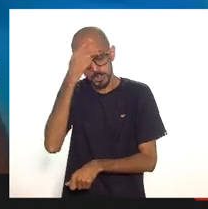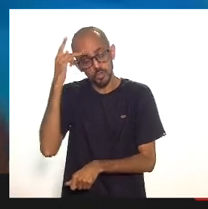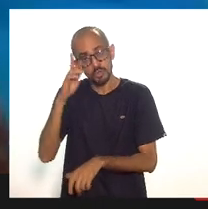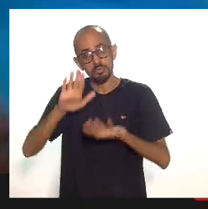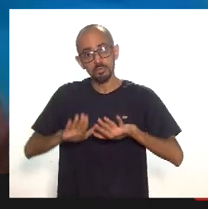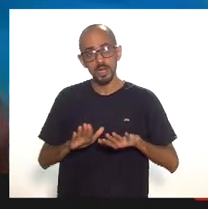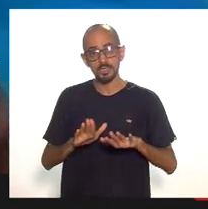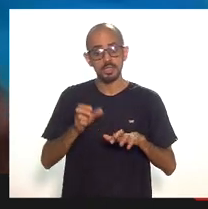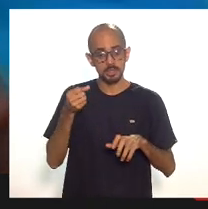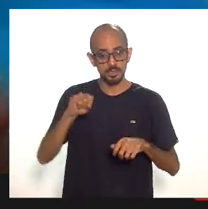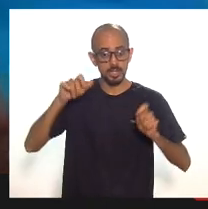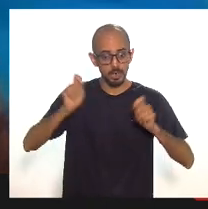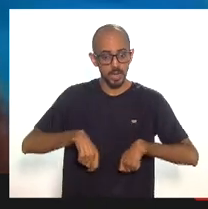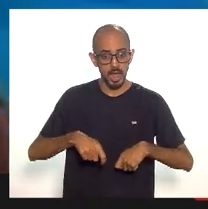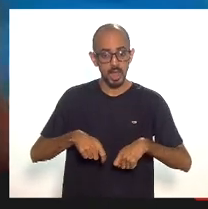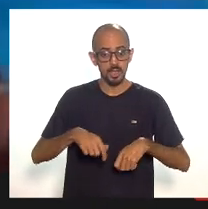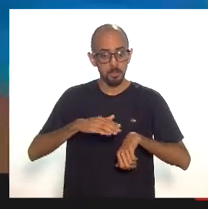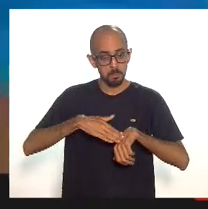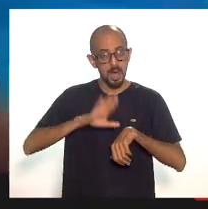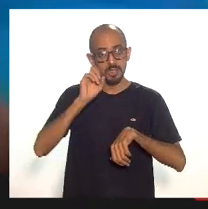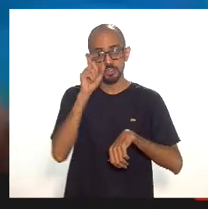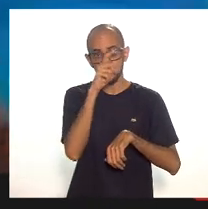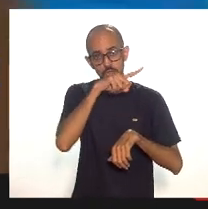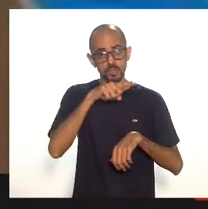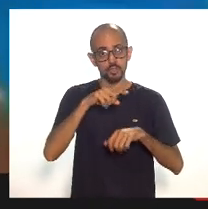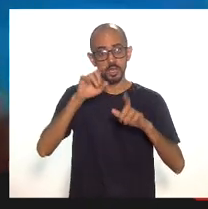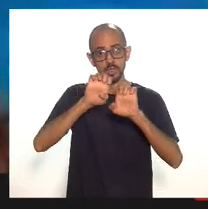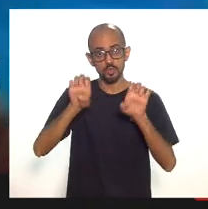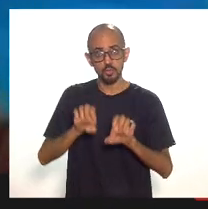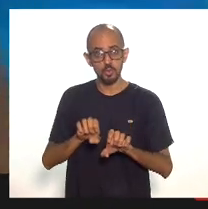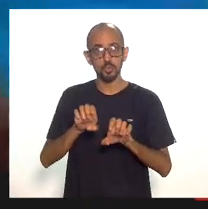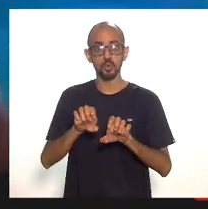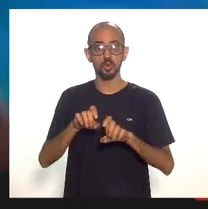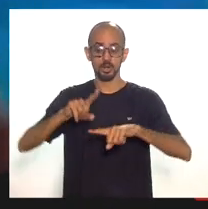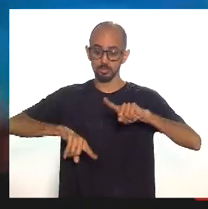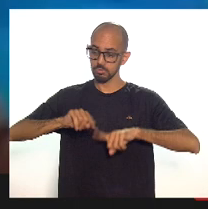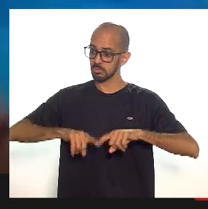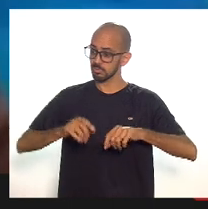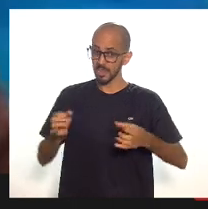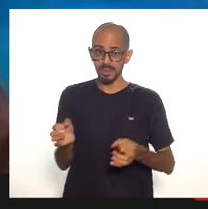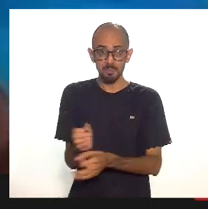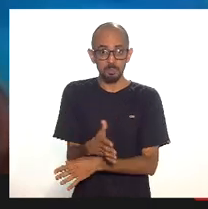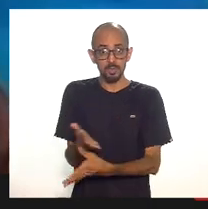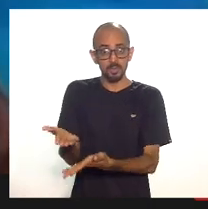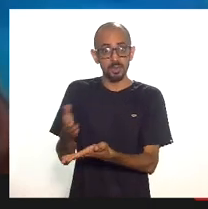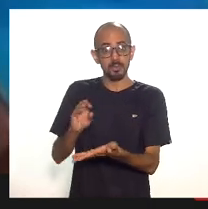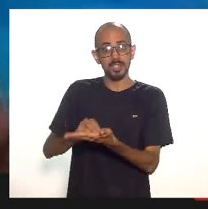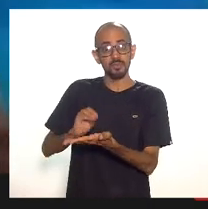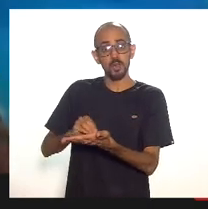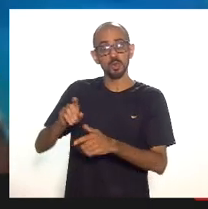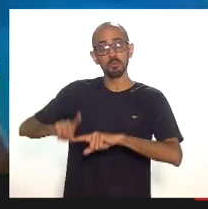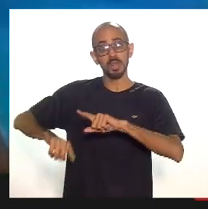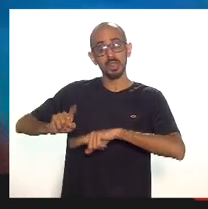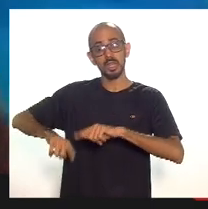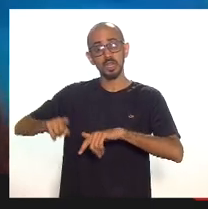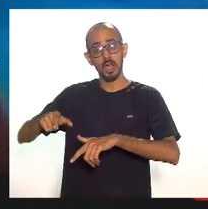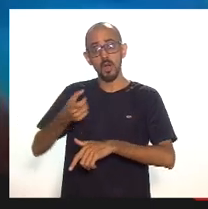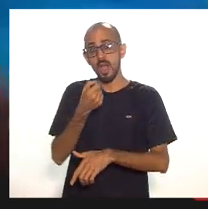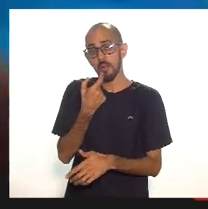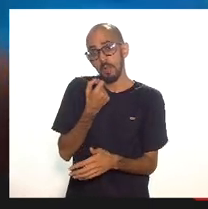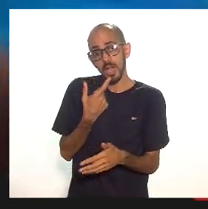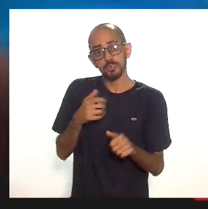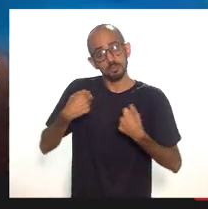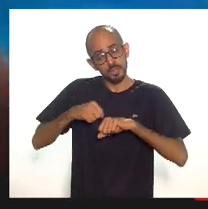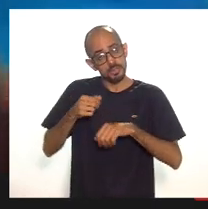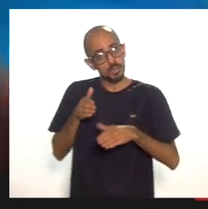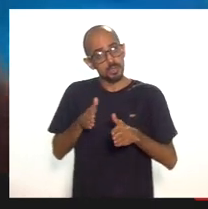se nós temos essas condições, que o mais difícil, que é a estrutura física, o leito está ali pronto, faltando material, o insumo e a contratação, é preciso